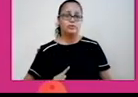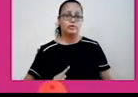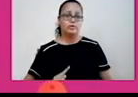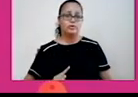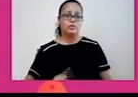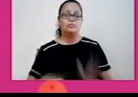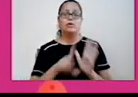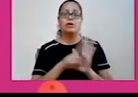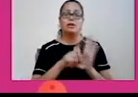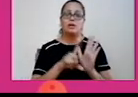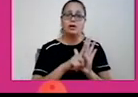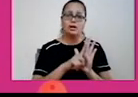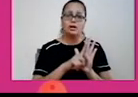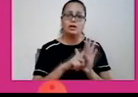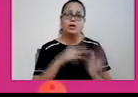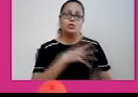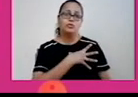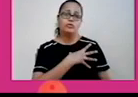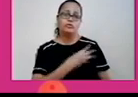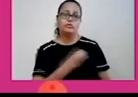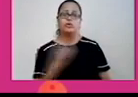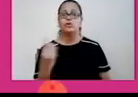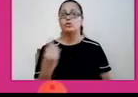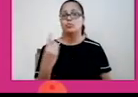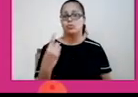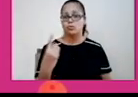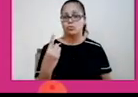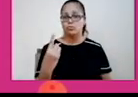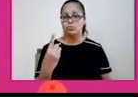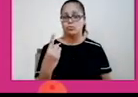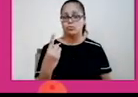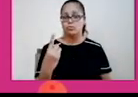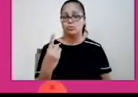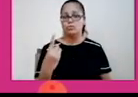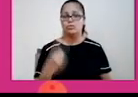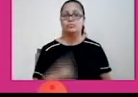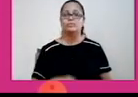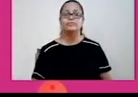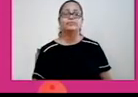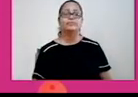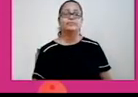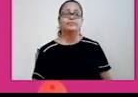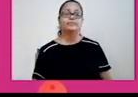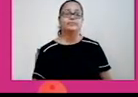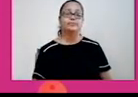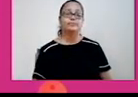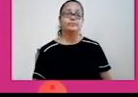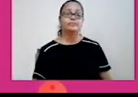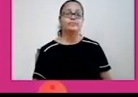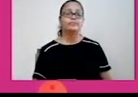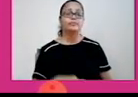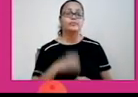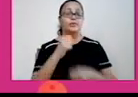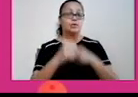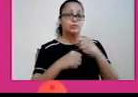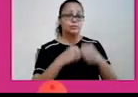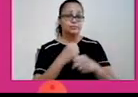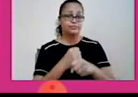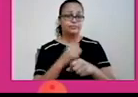então limitava a quantidade de filhos por casal, isso para conter o avanço populacional chinês, certo? A partir da década